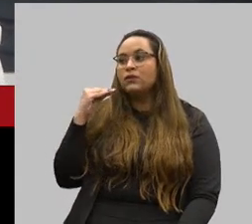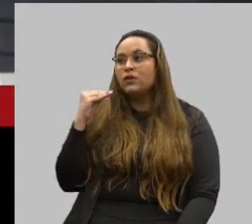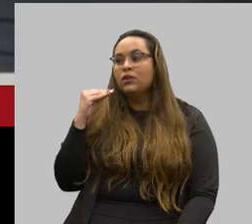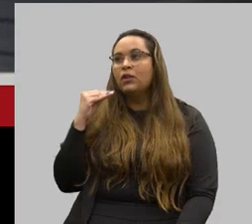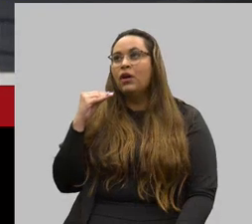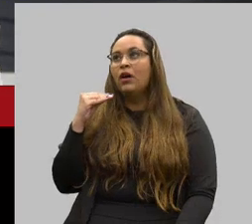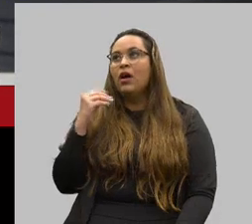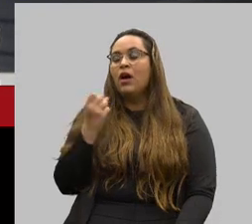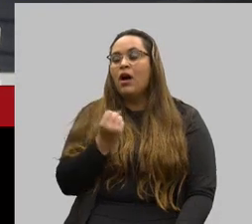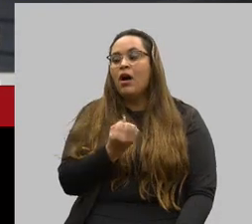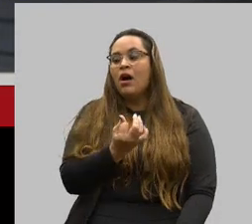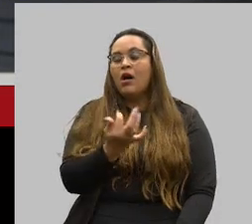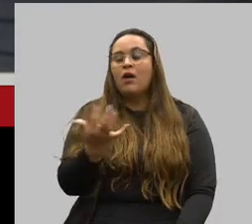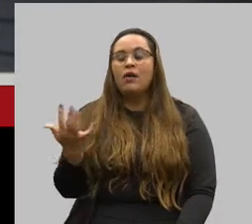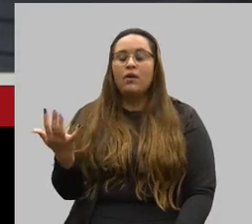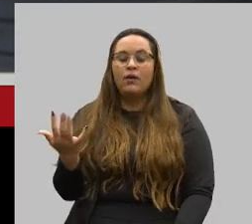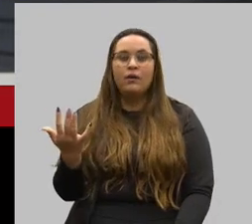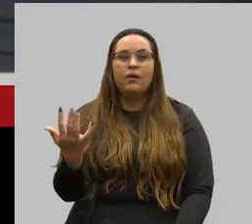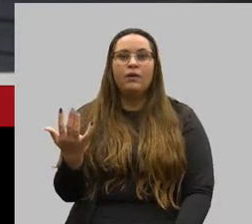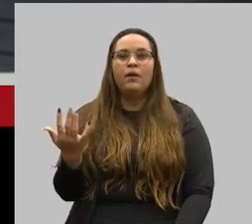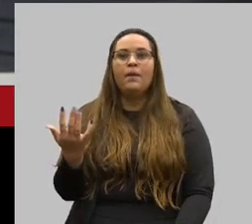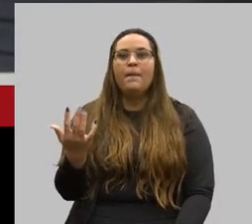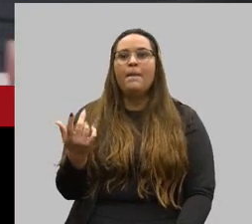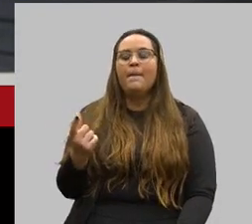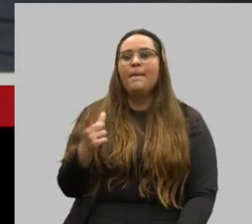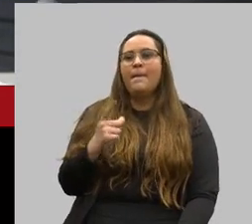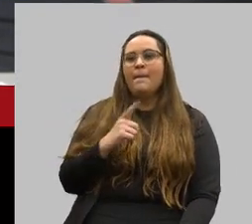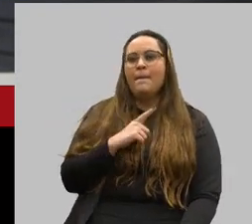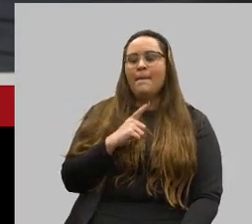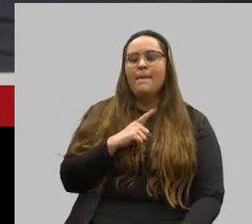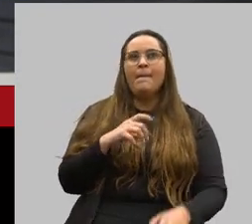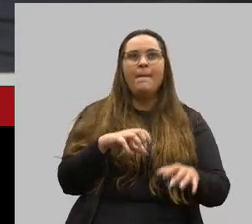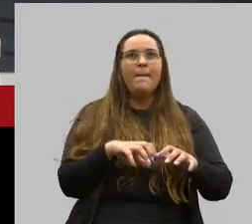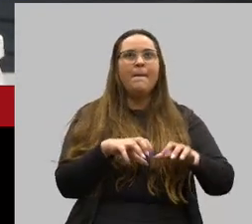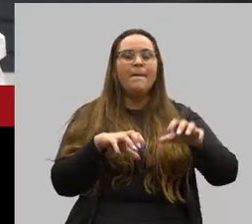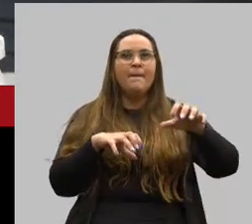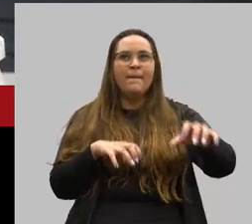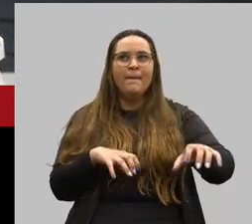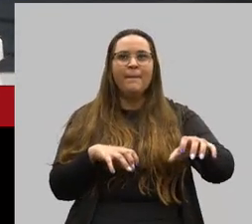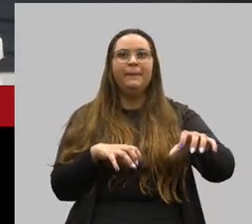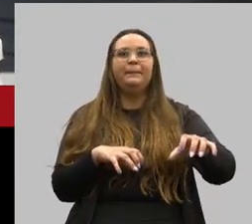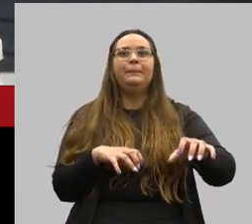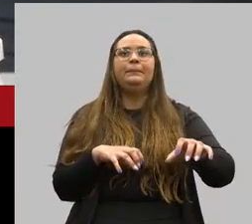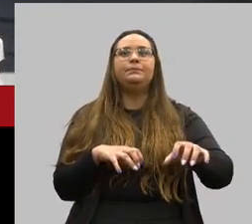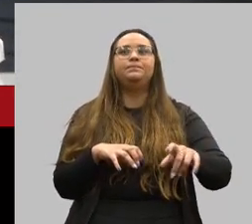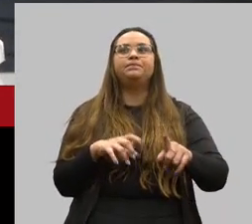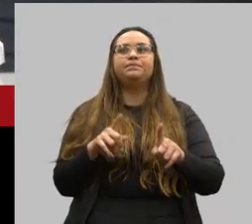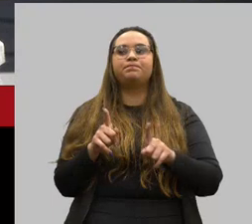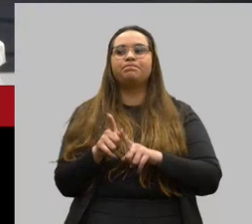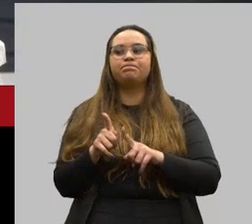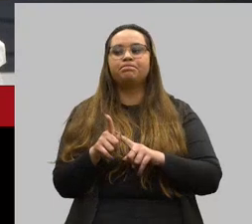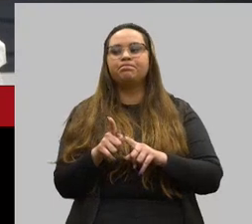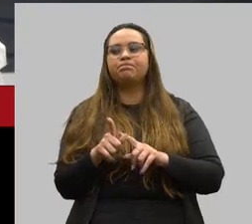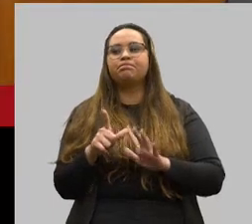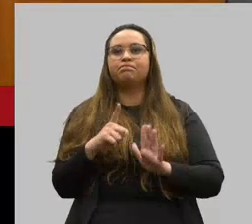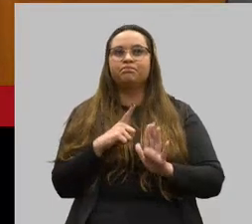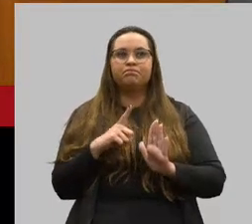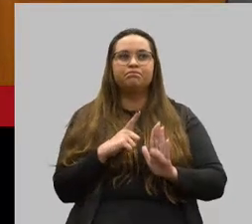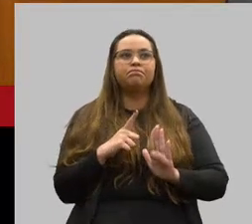alguns eh em teletrabalho integral né exatamente eh por requerimento próprio